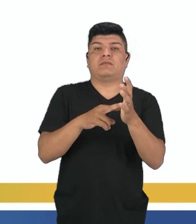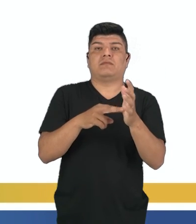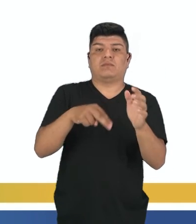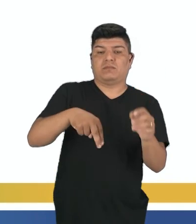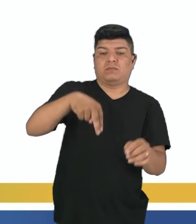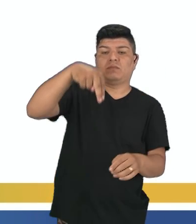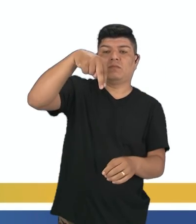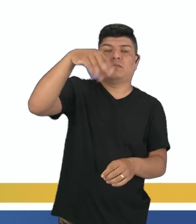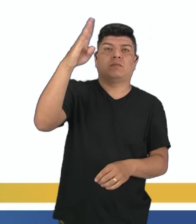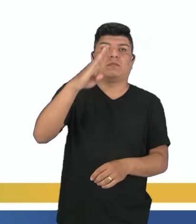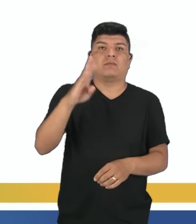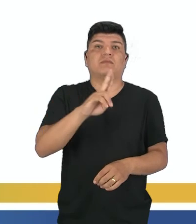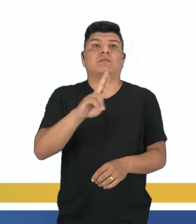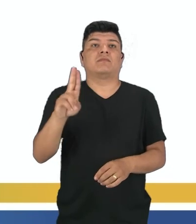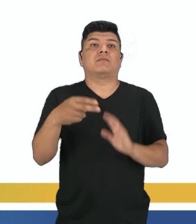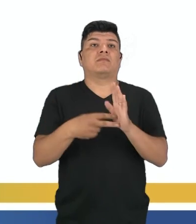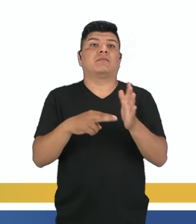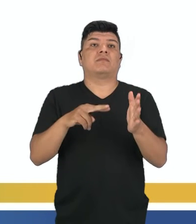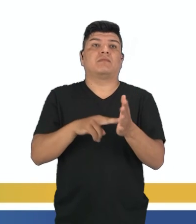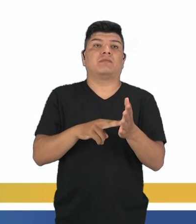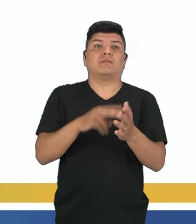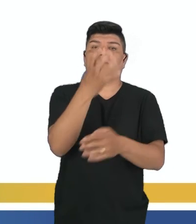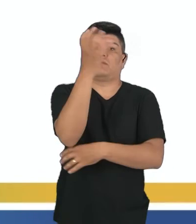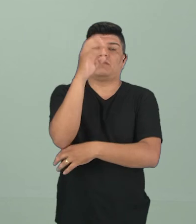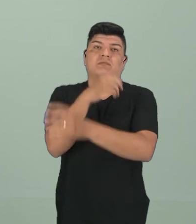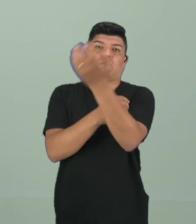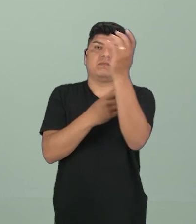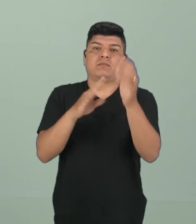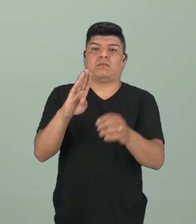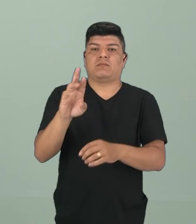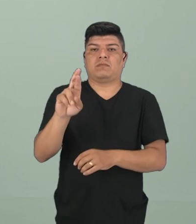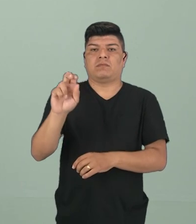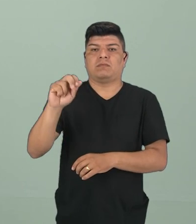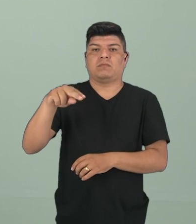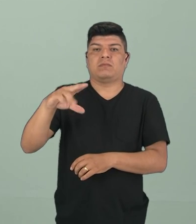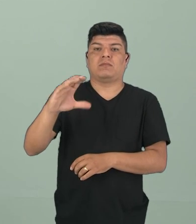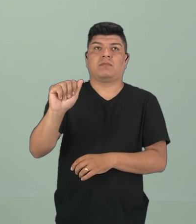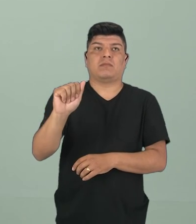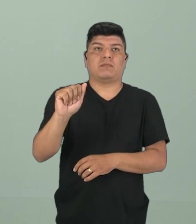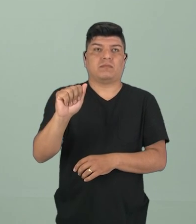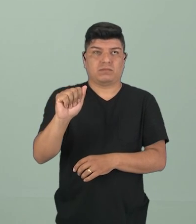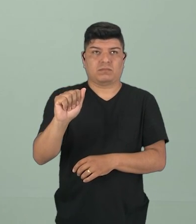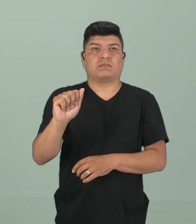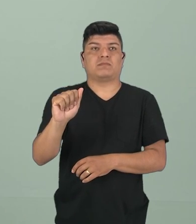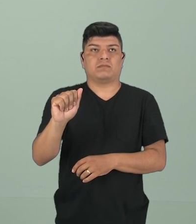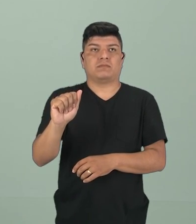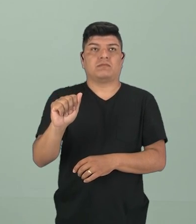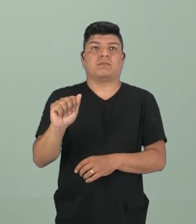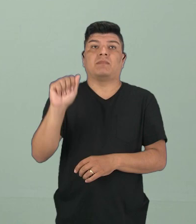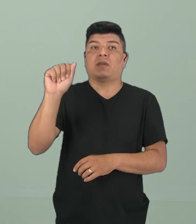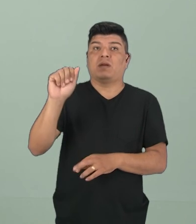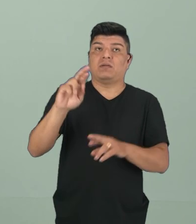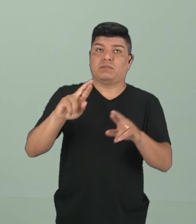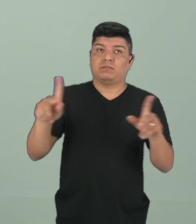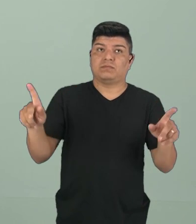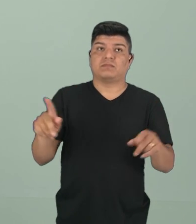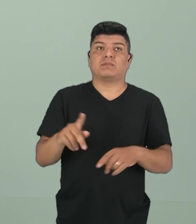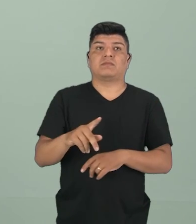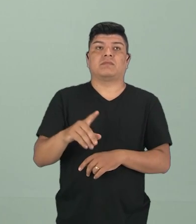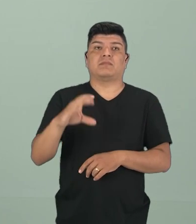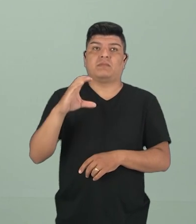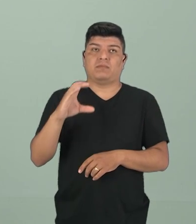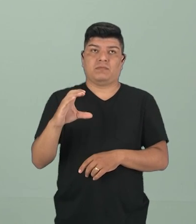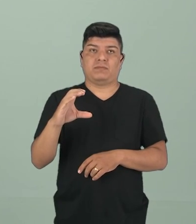nordeste do Brasil e seu nome significa floresta branca. A alternativa A corresponde ao bioma da Amazônia, a